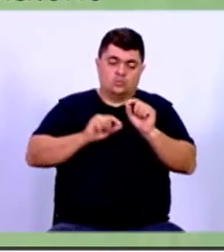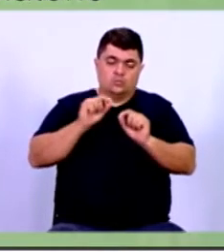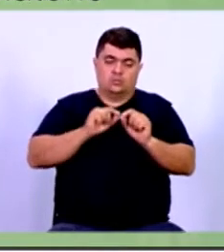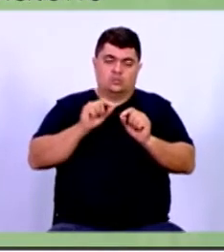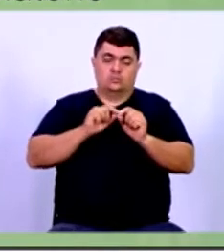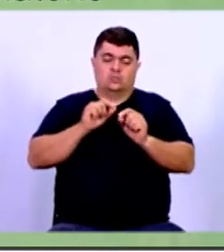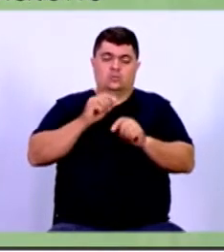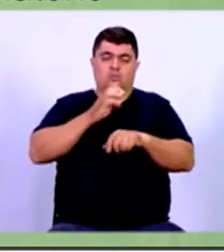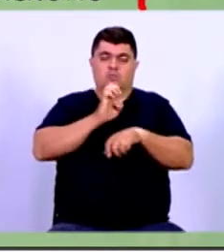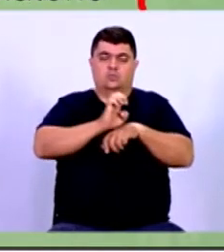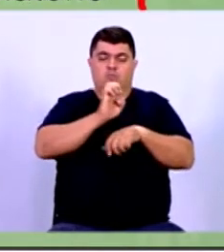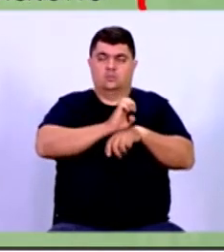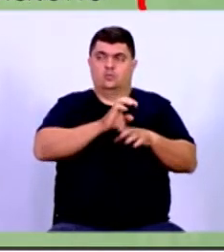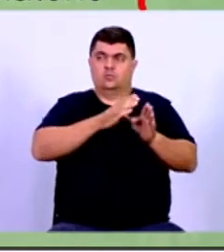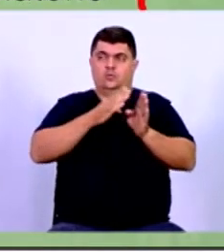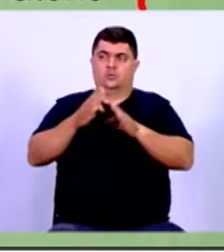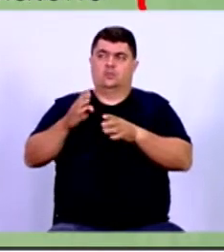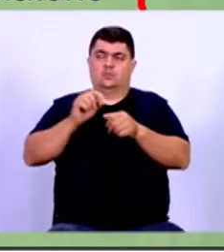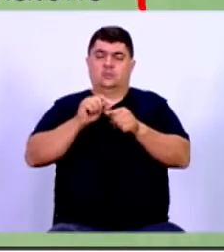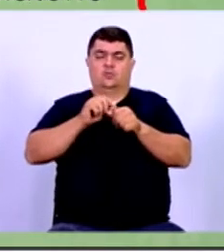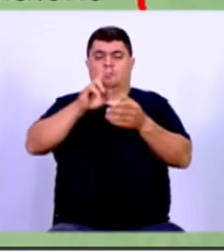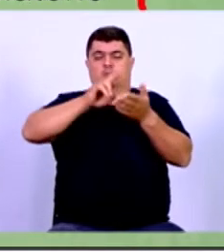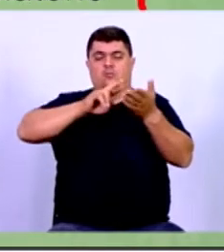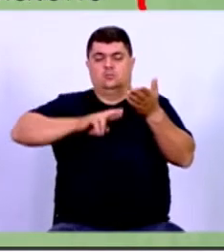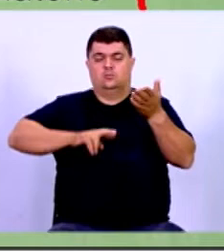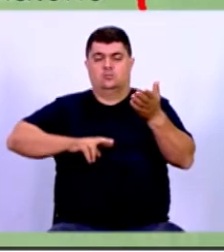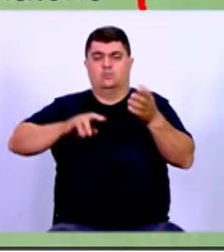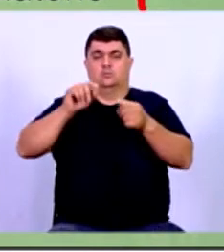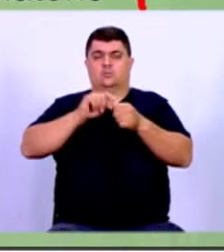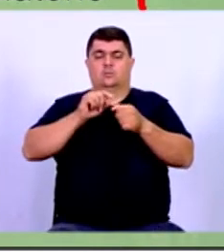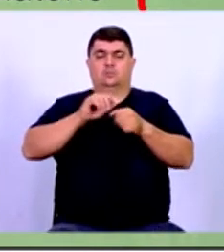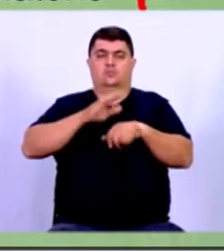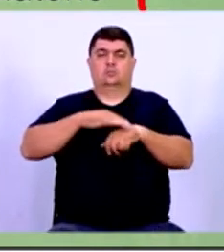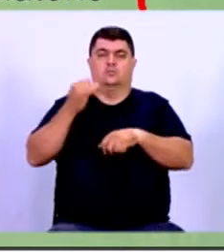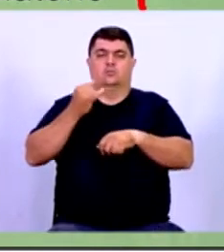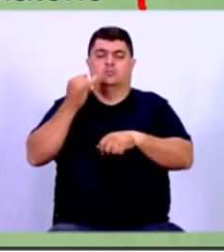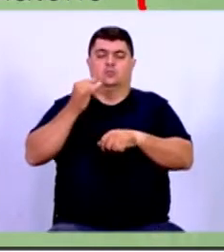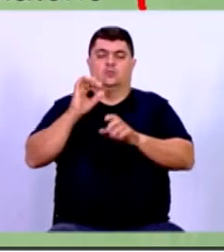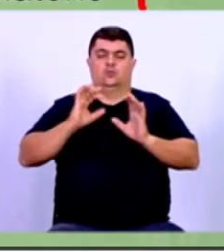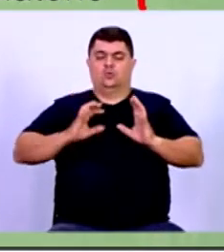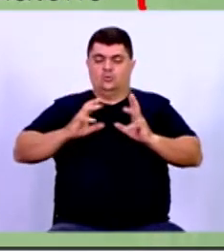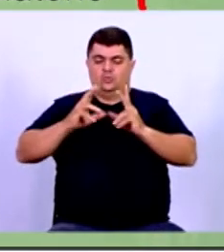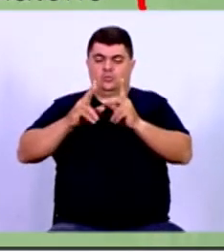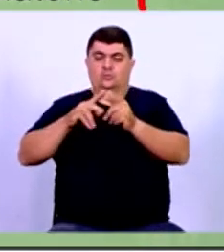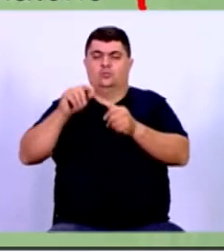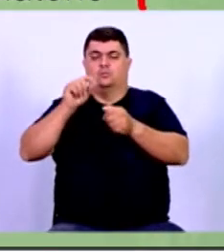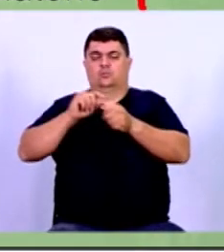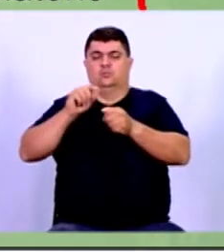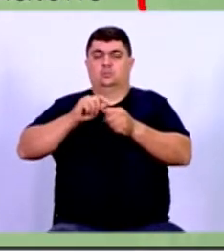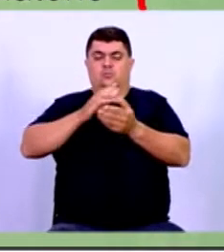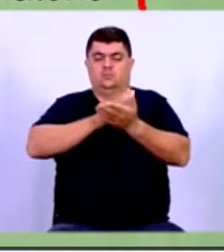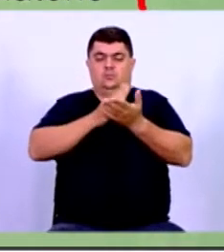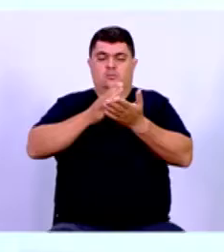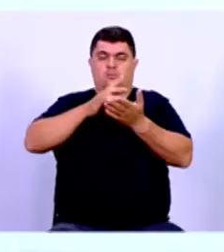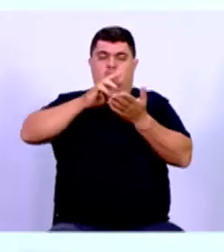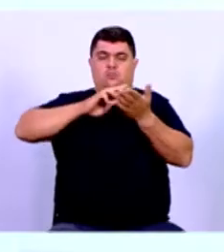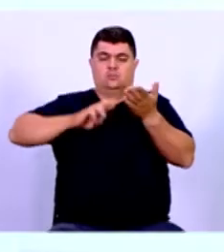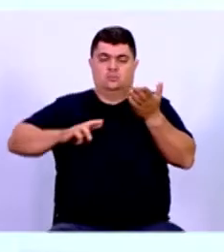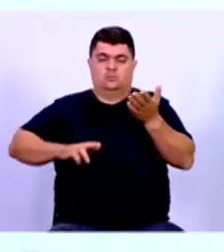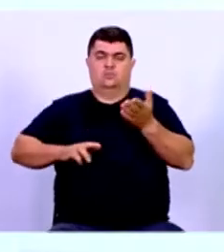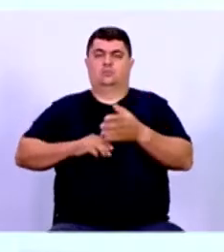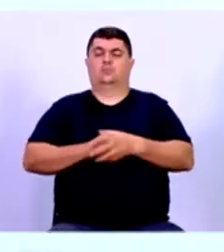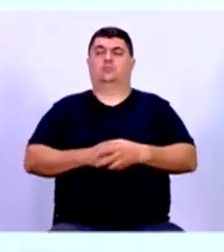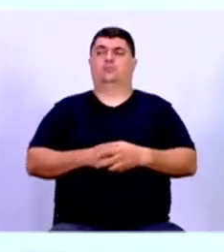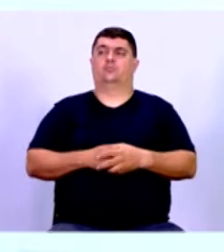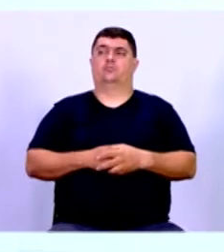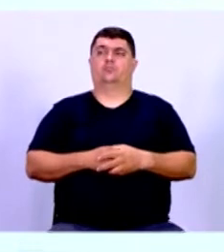o aluno vai fazer, e a elaboração do relatório de estágio. Então, só depois de tudo isso é que é iniciado o processo de